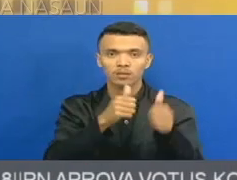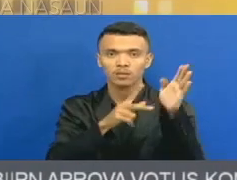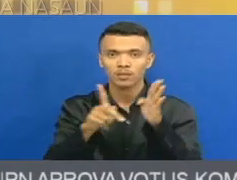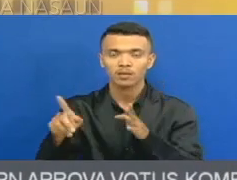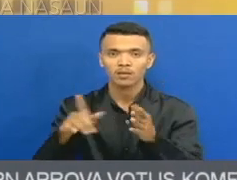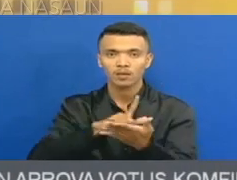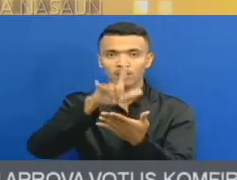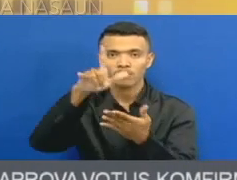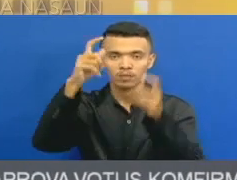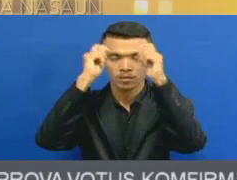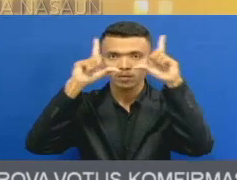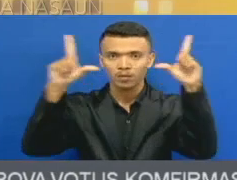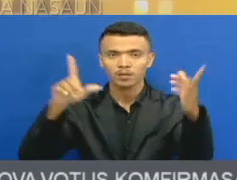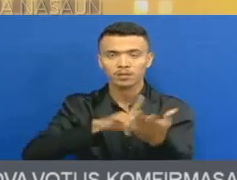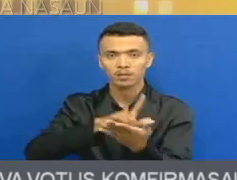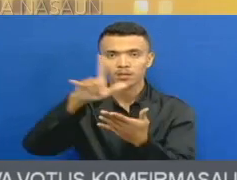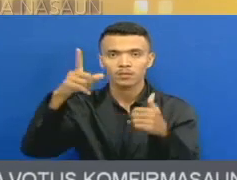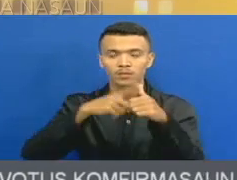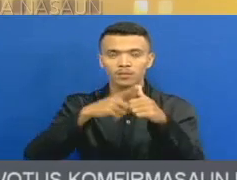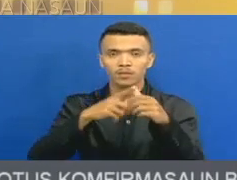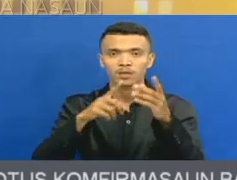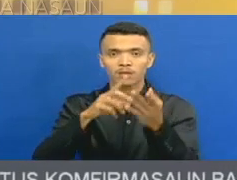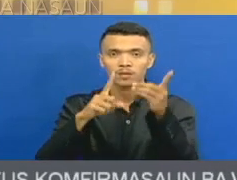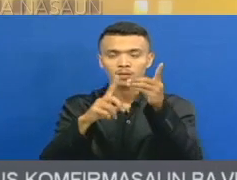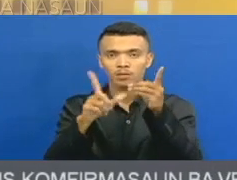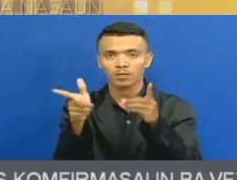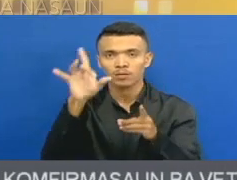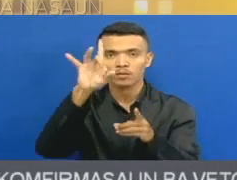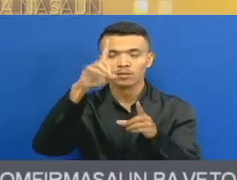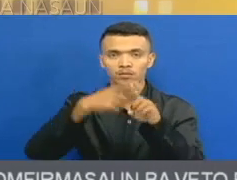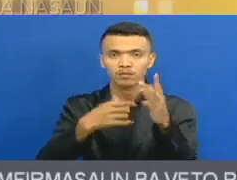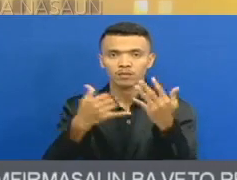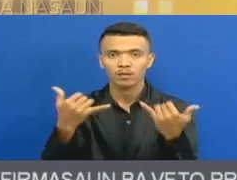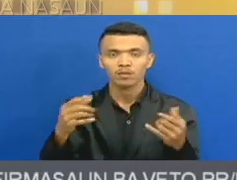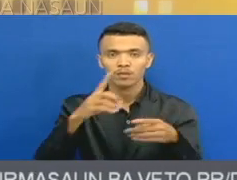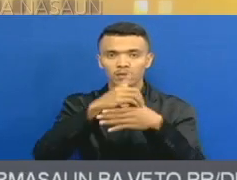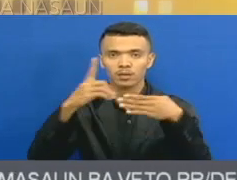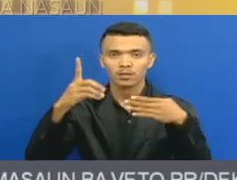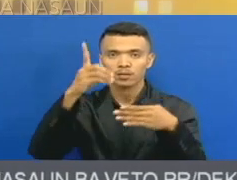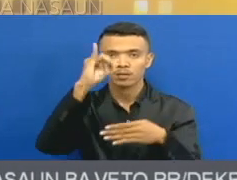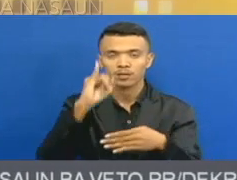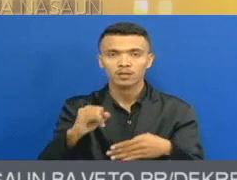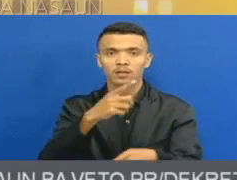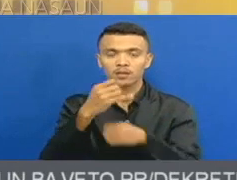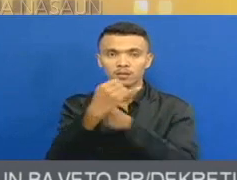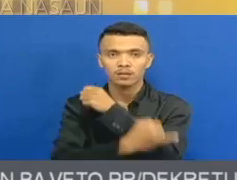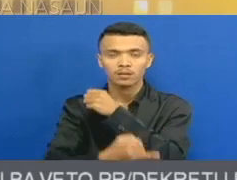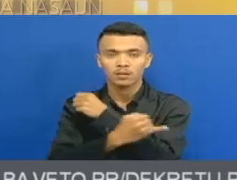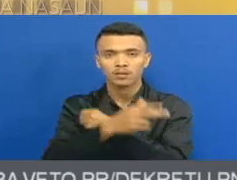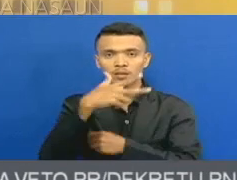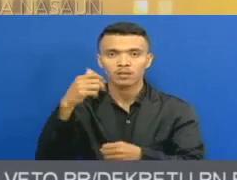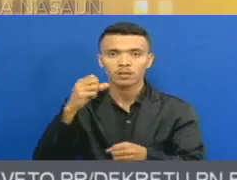avião Timor-Leste se semo da Hulu que é loron Ruanulu Resenwalu, fulanida neho ruta e dili Jakarta, Indonésia,